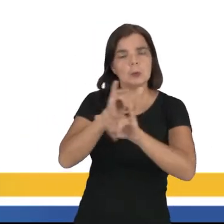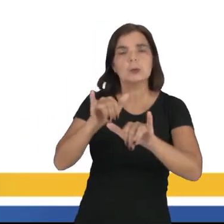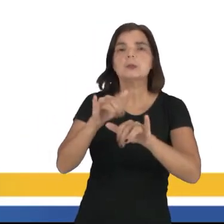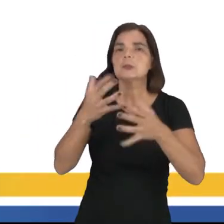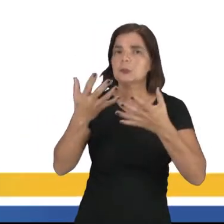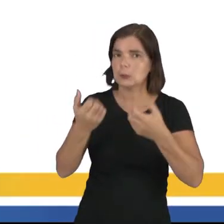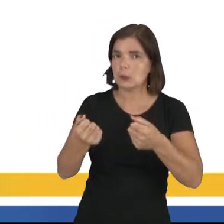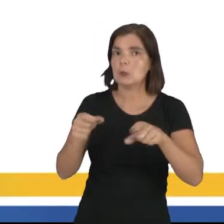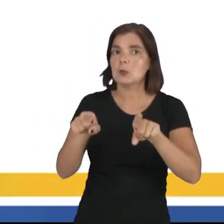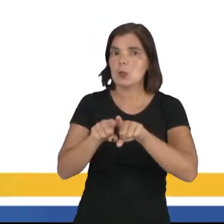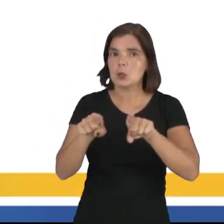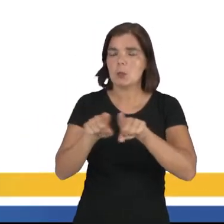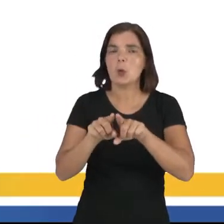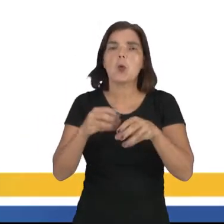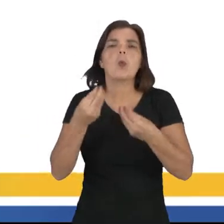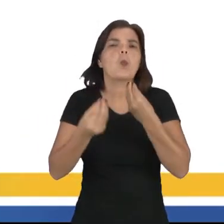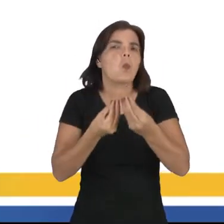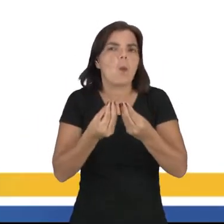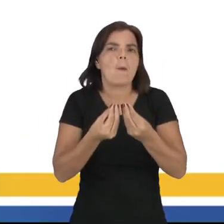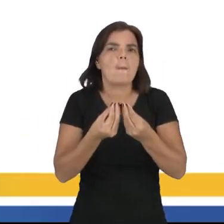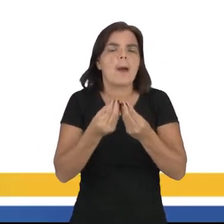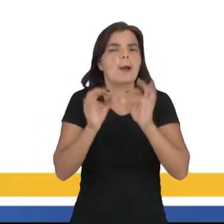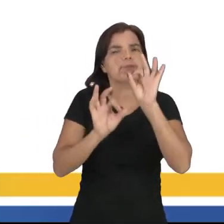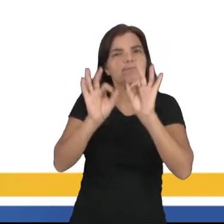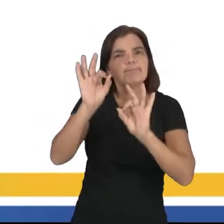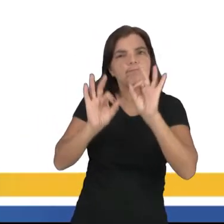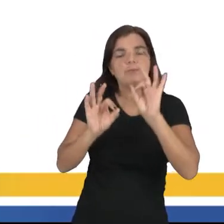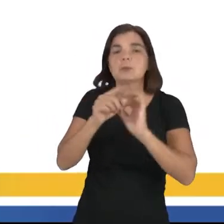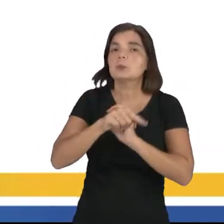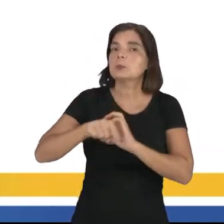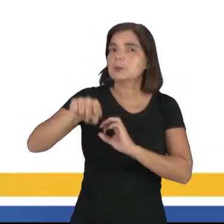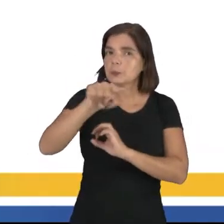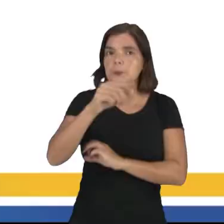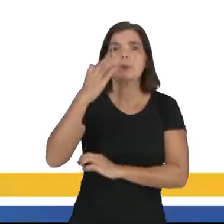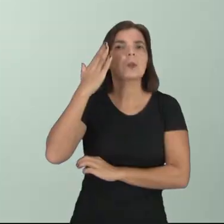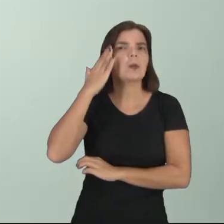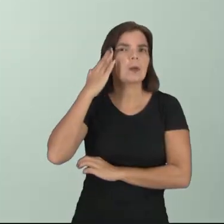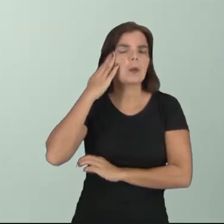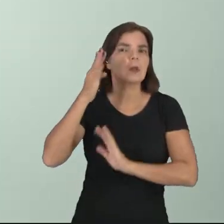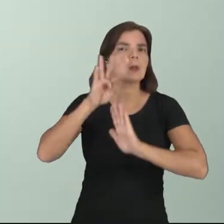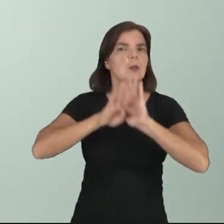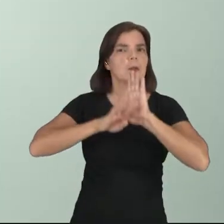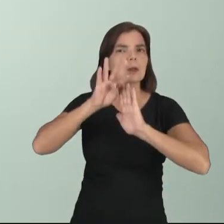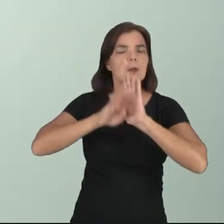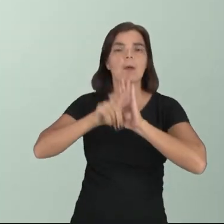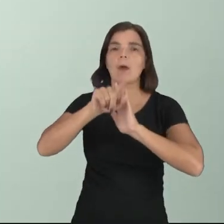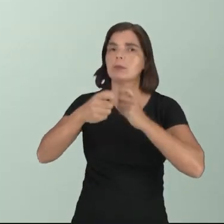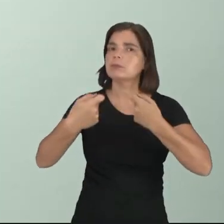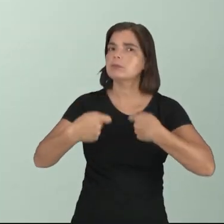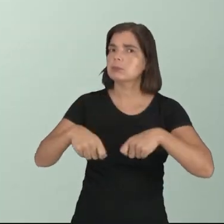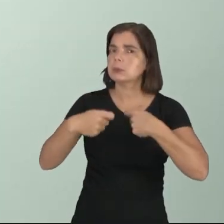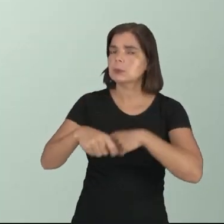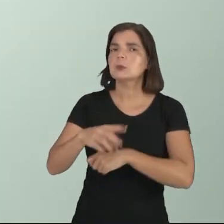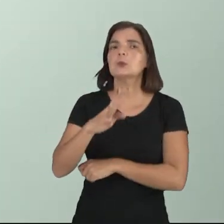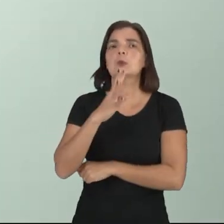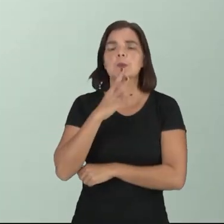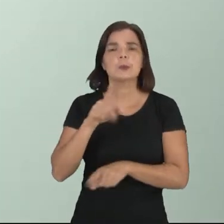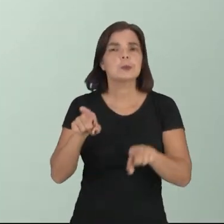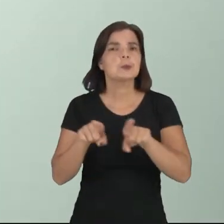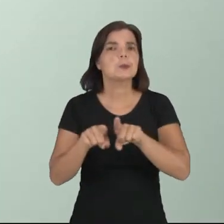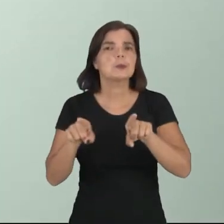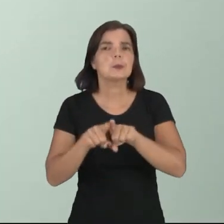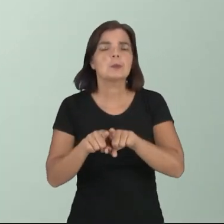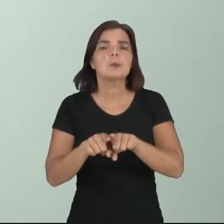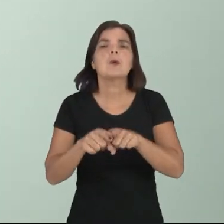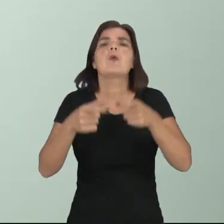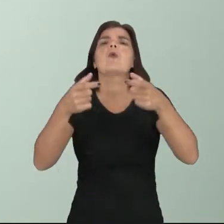informações recebidas e o estilo. Gente, para você entender a intenção de um texto, é necessário reconhecer